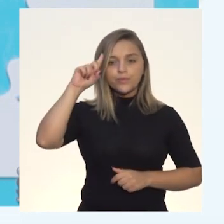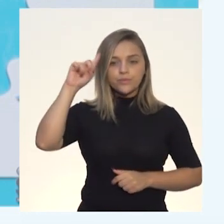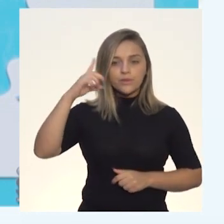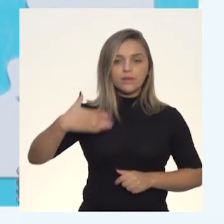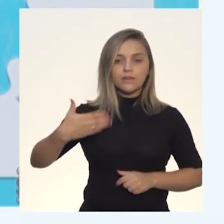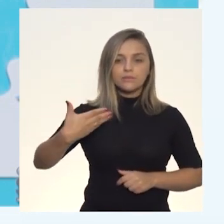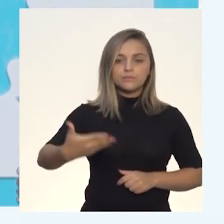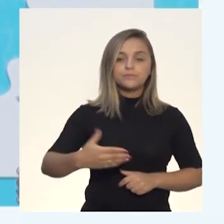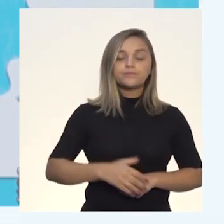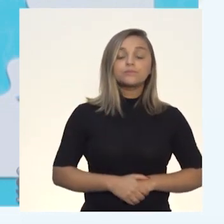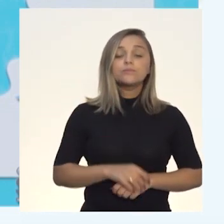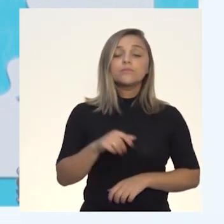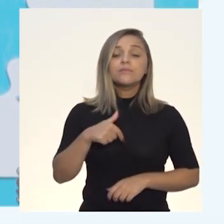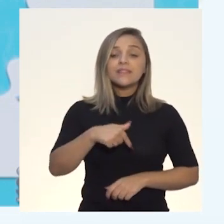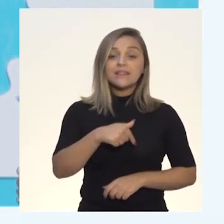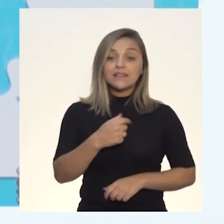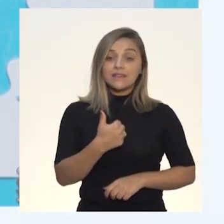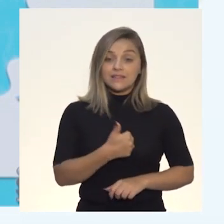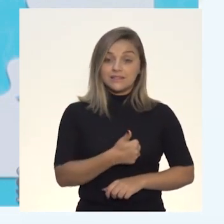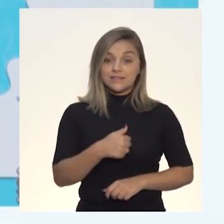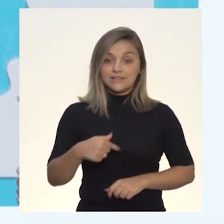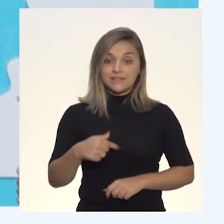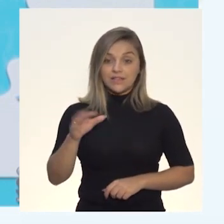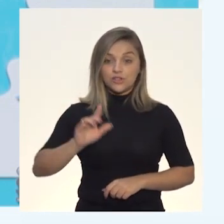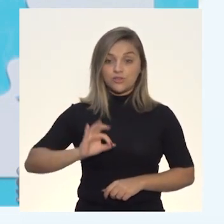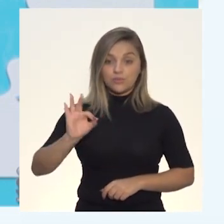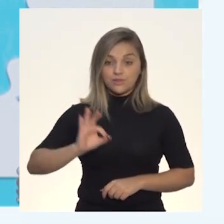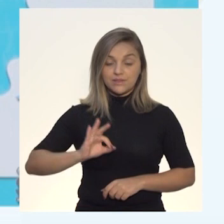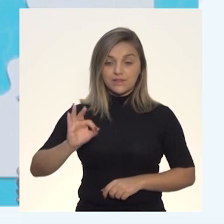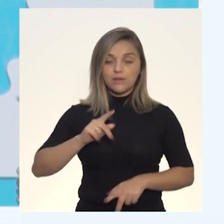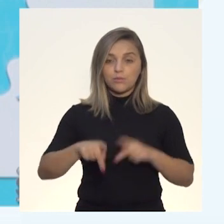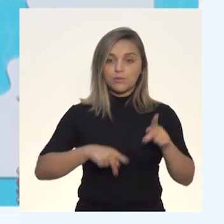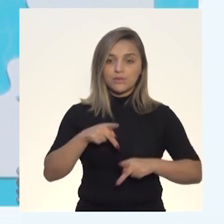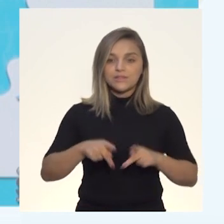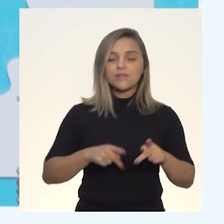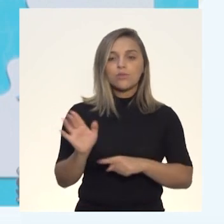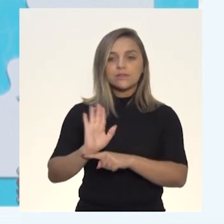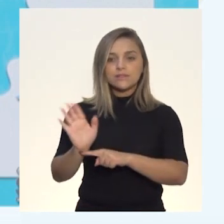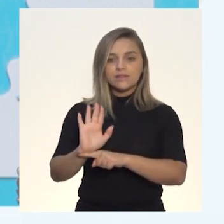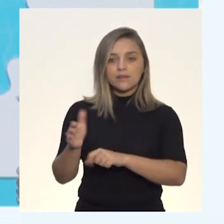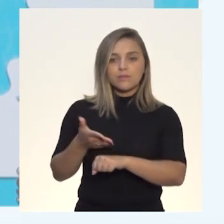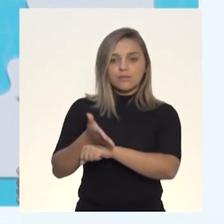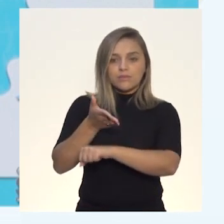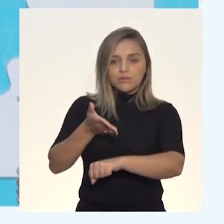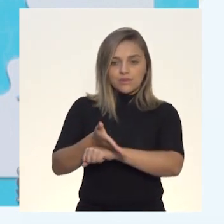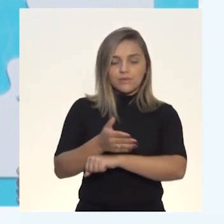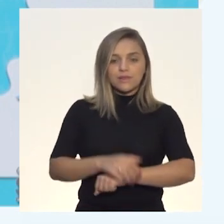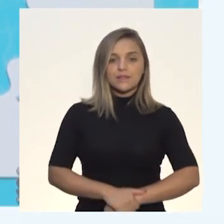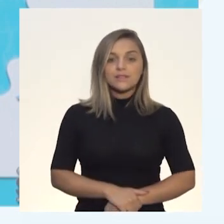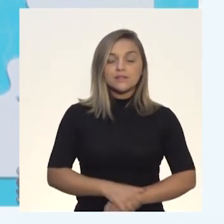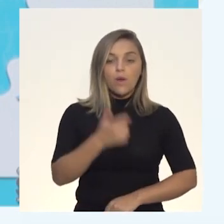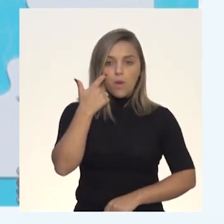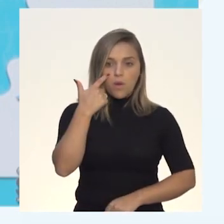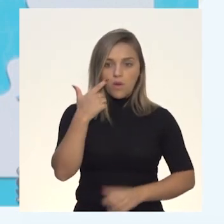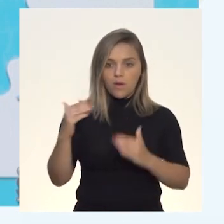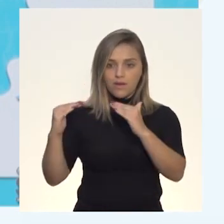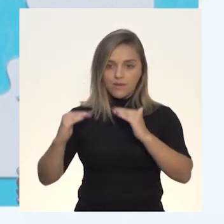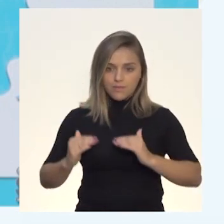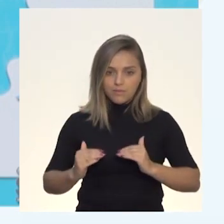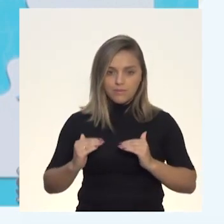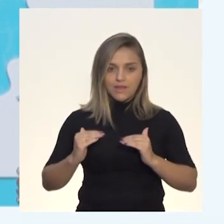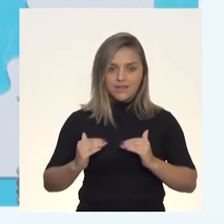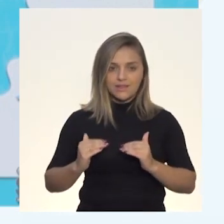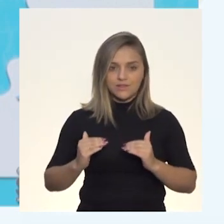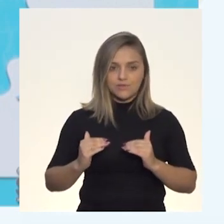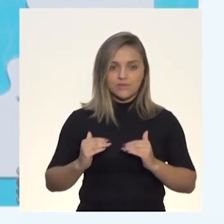17% da população frequenta o cinema no total. E olha lá embaixo, porque tem ali